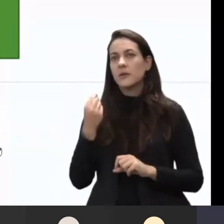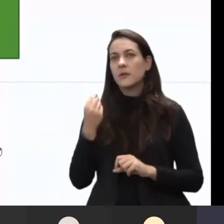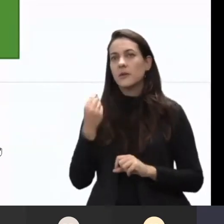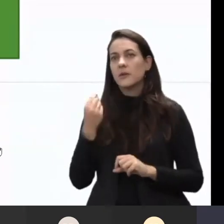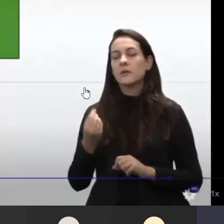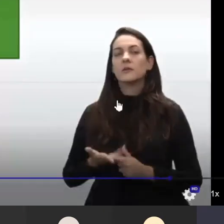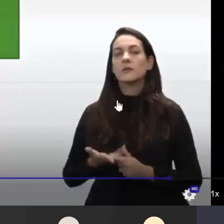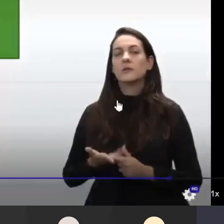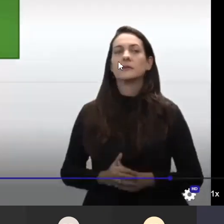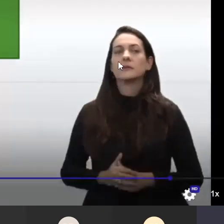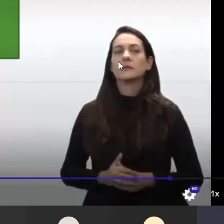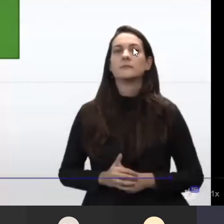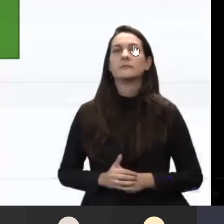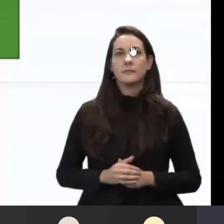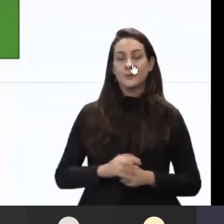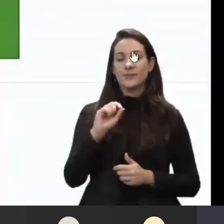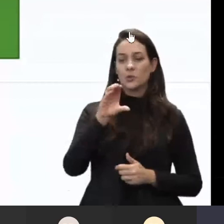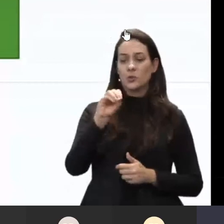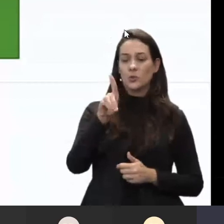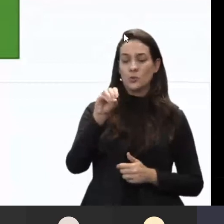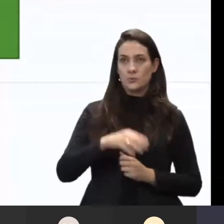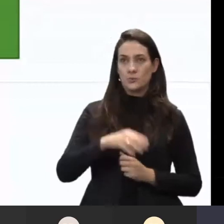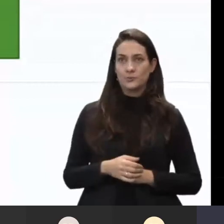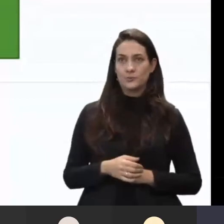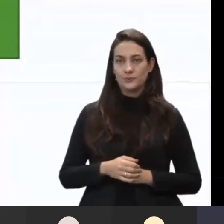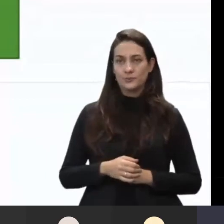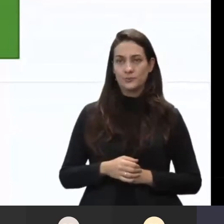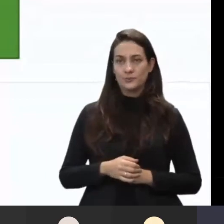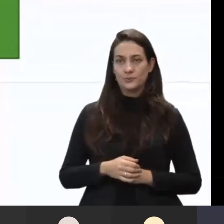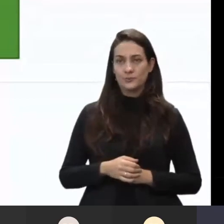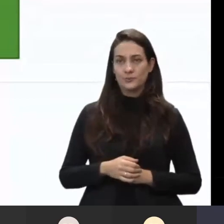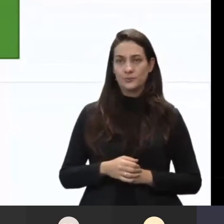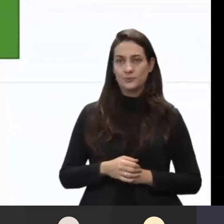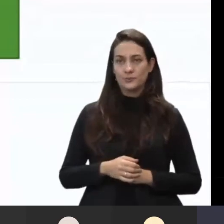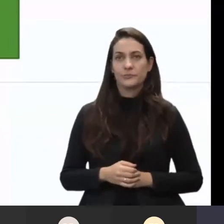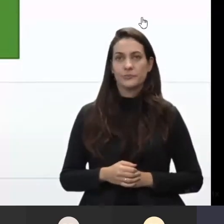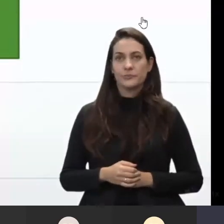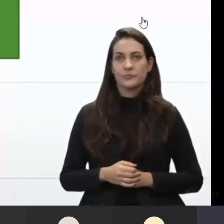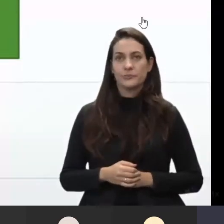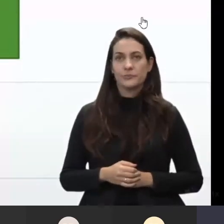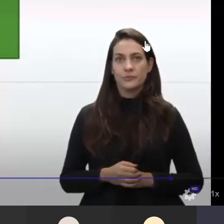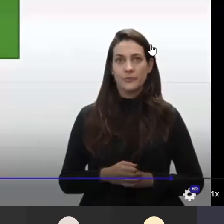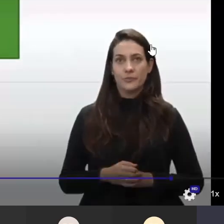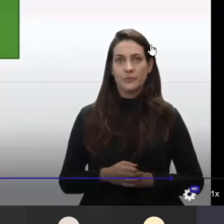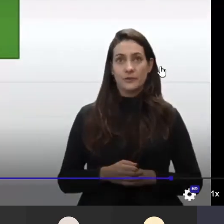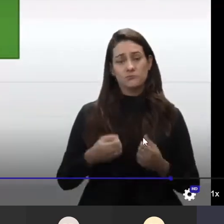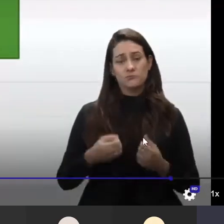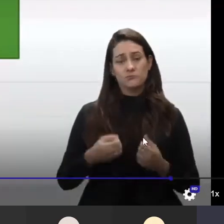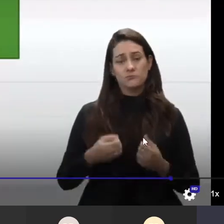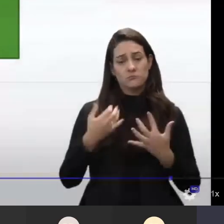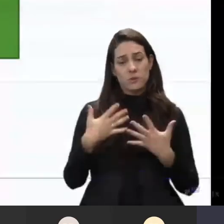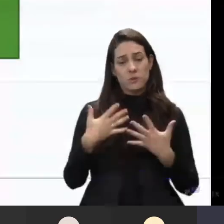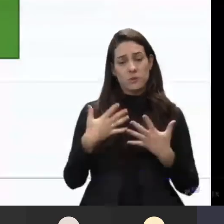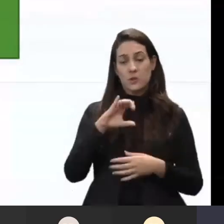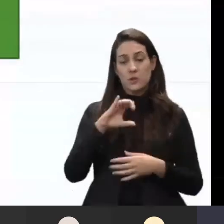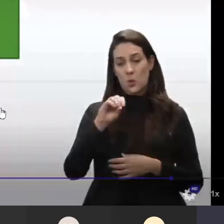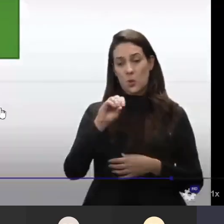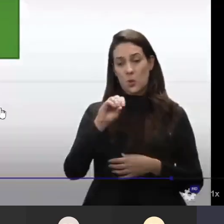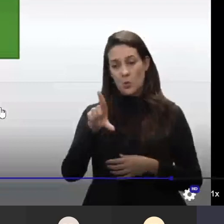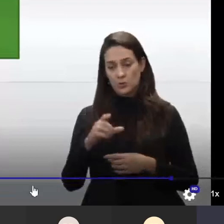tem o iodo. Quando falamos nos halogênios, principalmente o cloro e o iodo, eles são